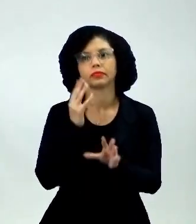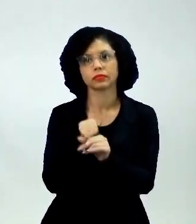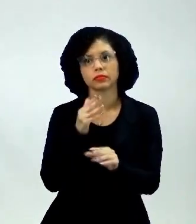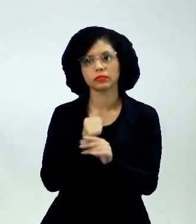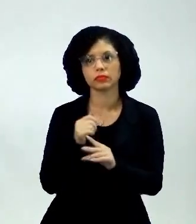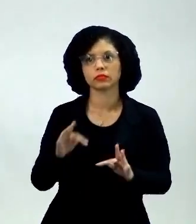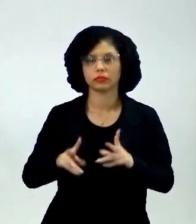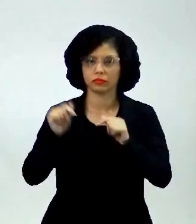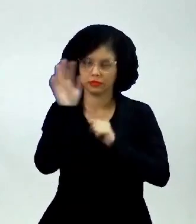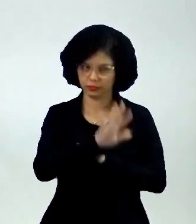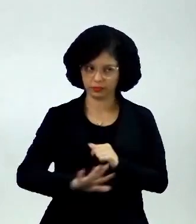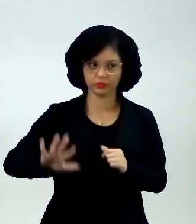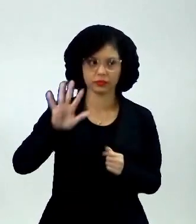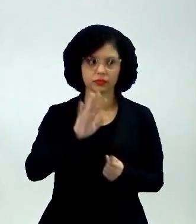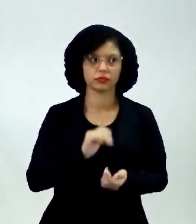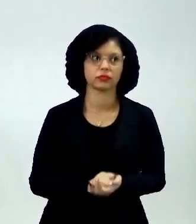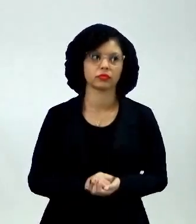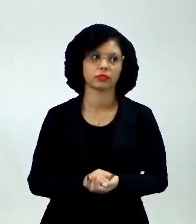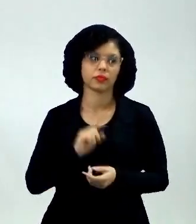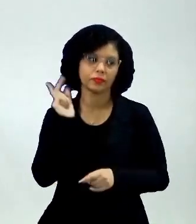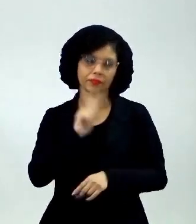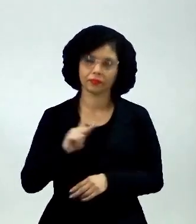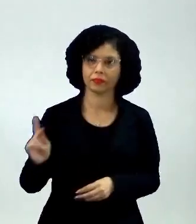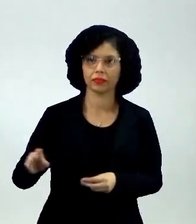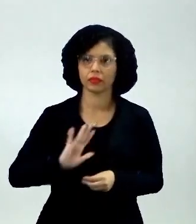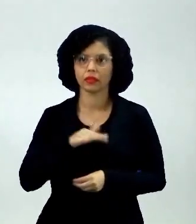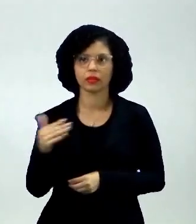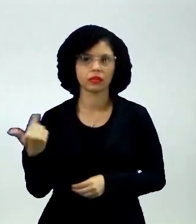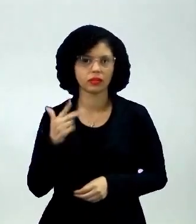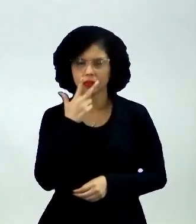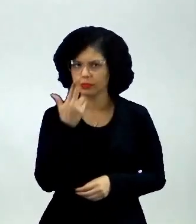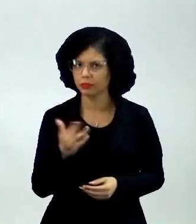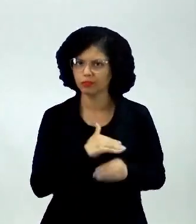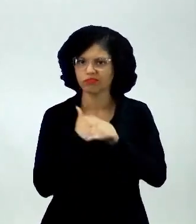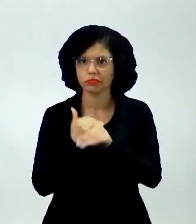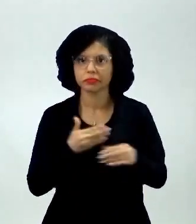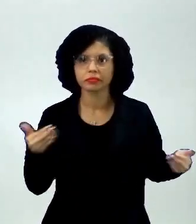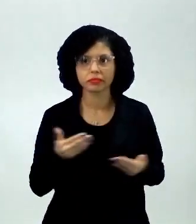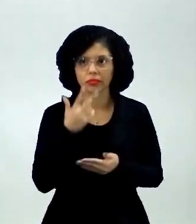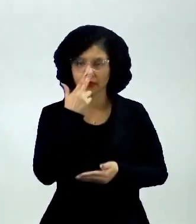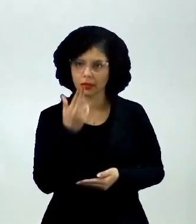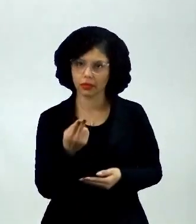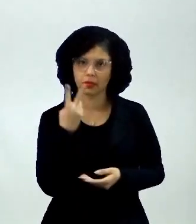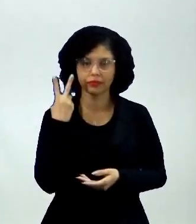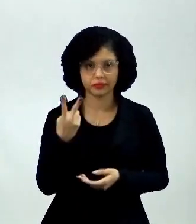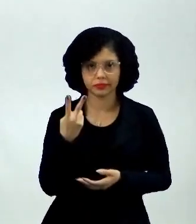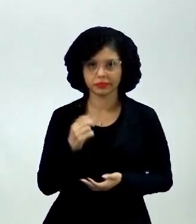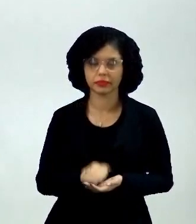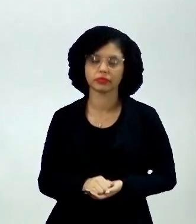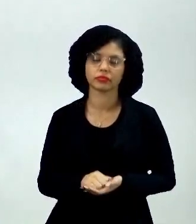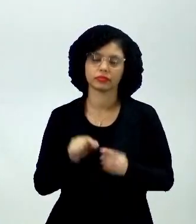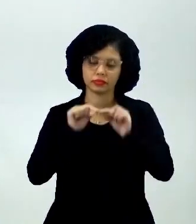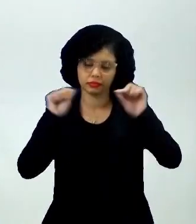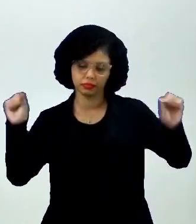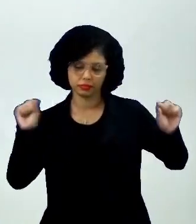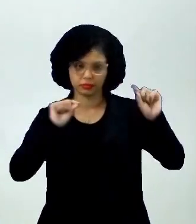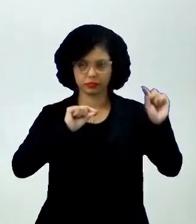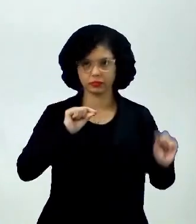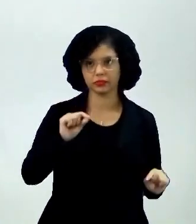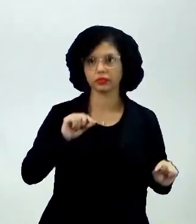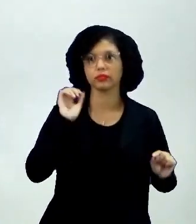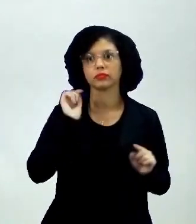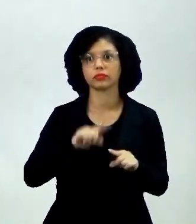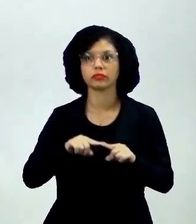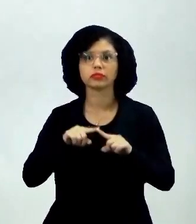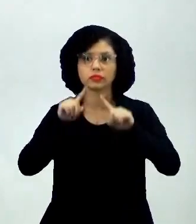a soma de todos os lados. Mas, professora, quando não aparece igual agora, só apareceu de 2, né, da largura e do comprimento,